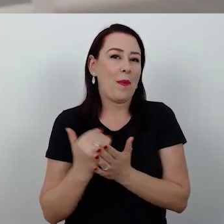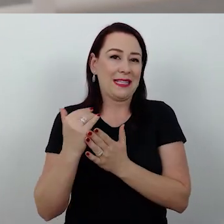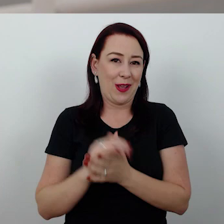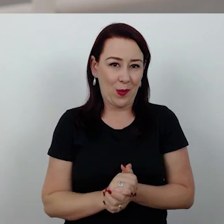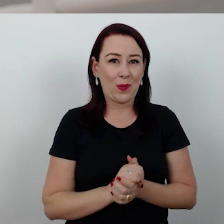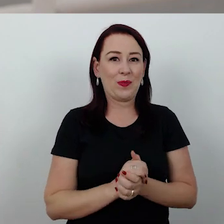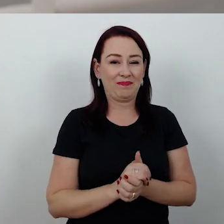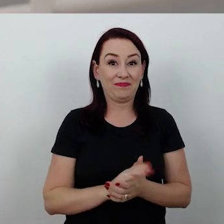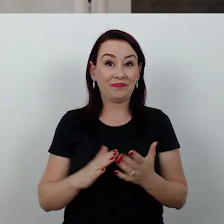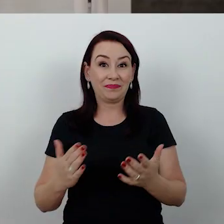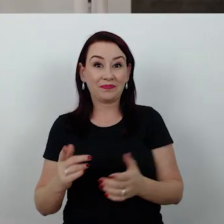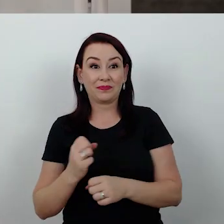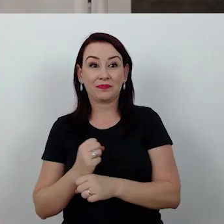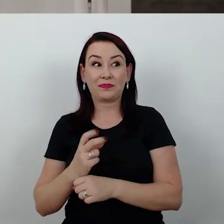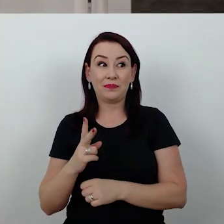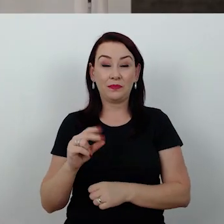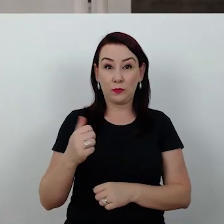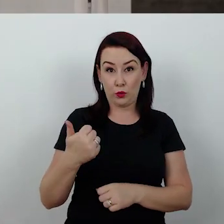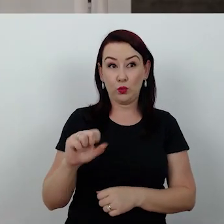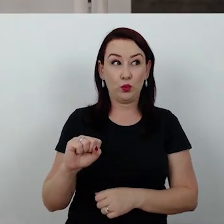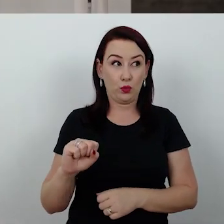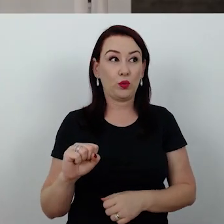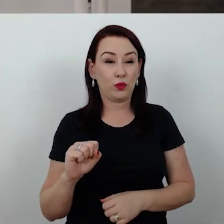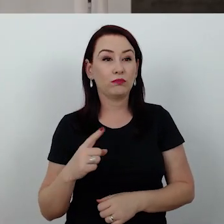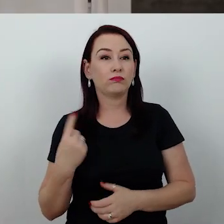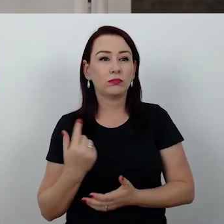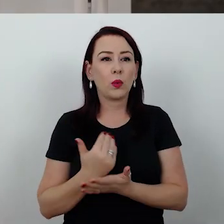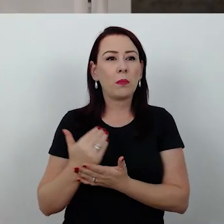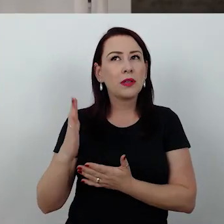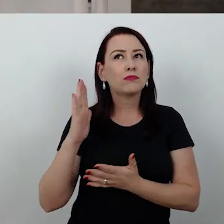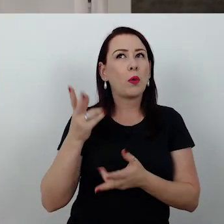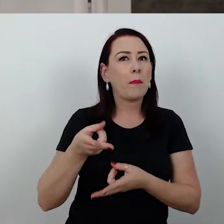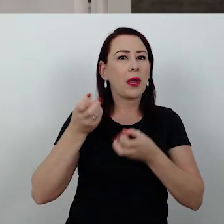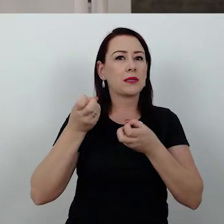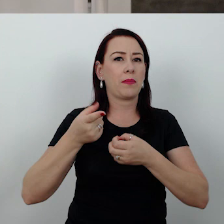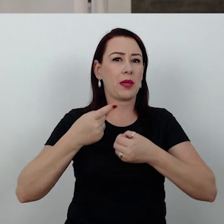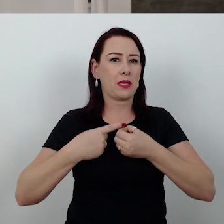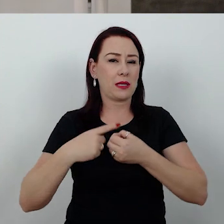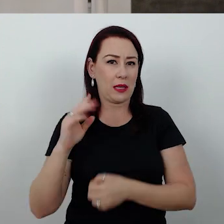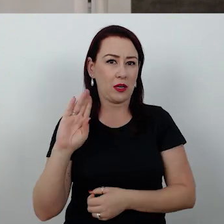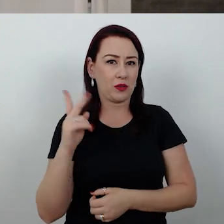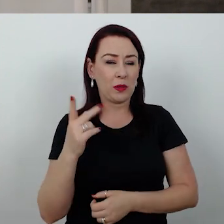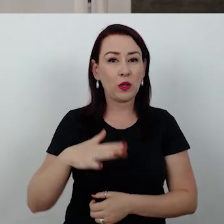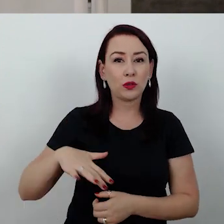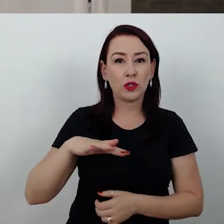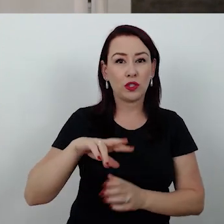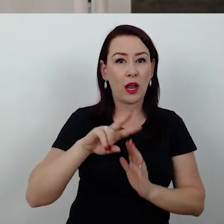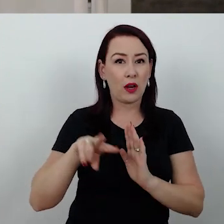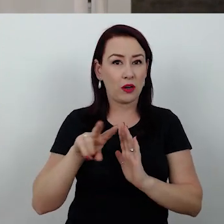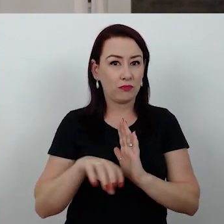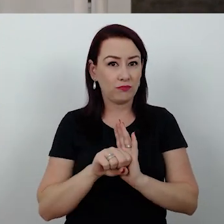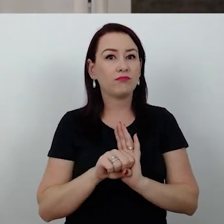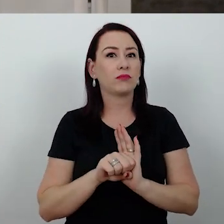né? Então, assim, em 2018, a gente começa a ter um entendimento em Belo Horizonte que o